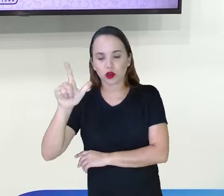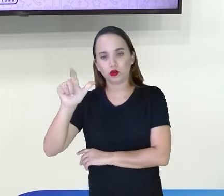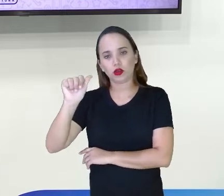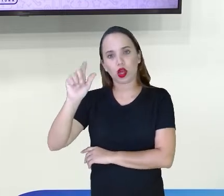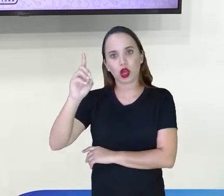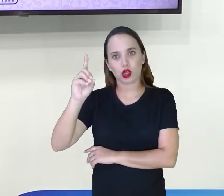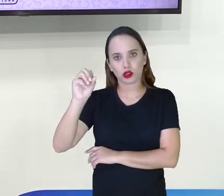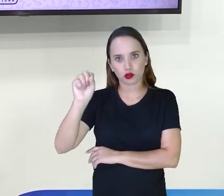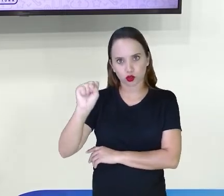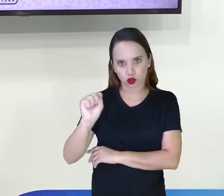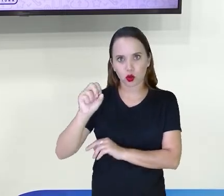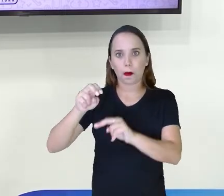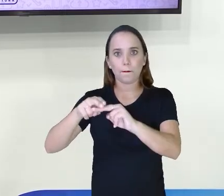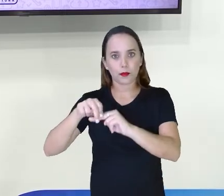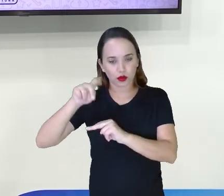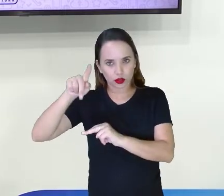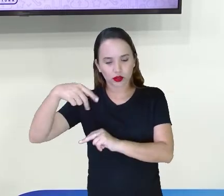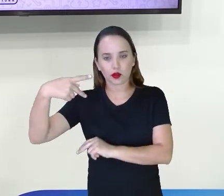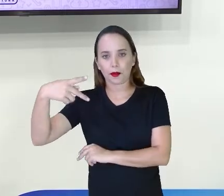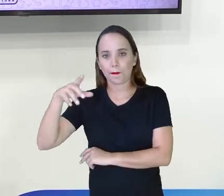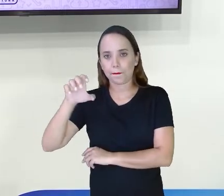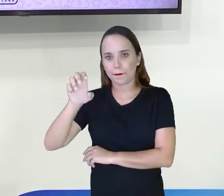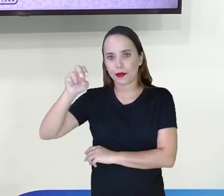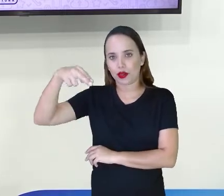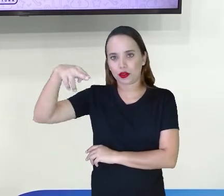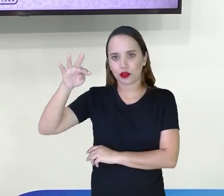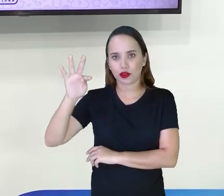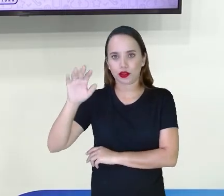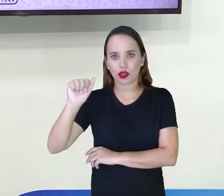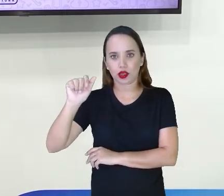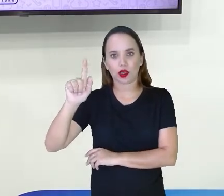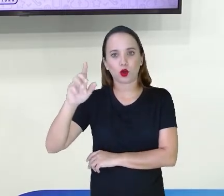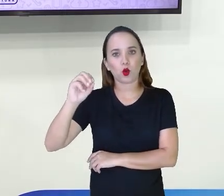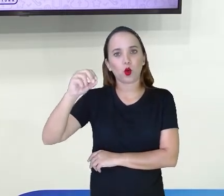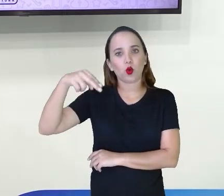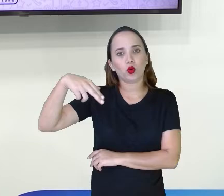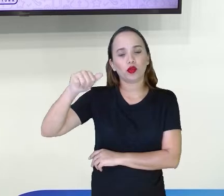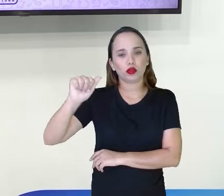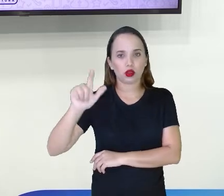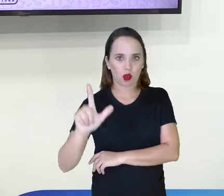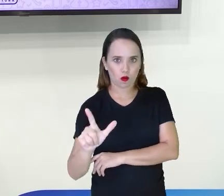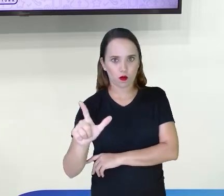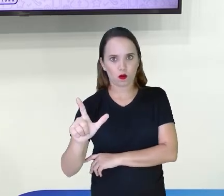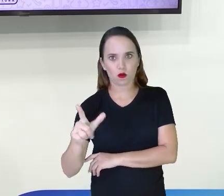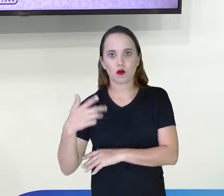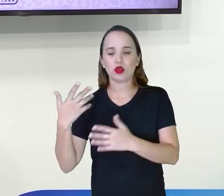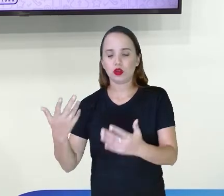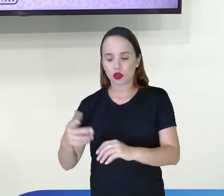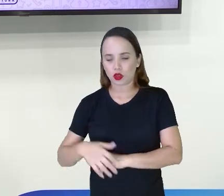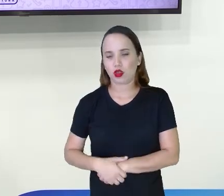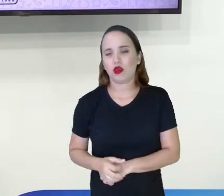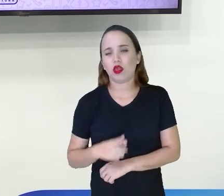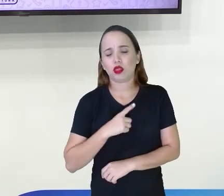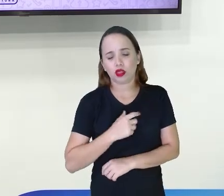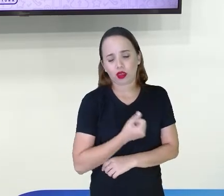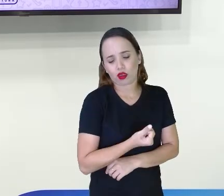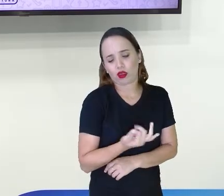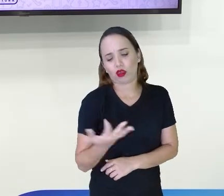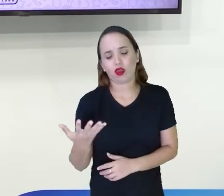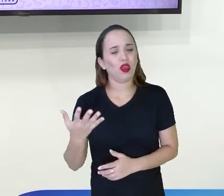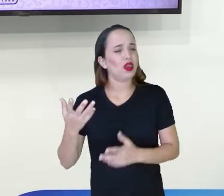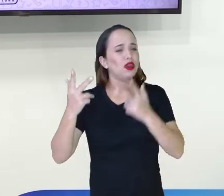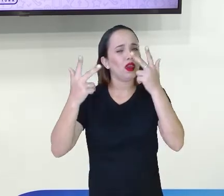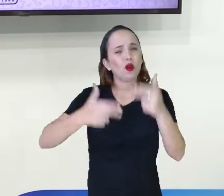Por isso, pirâmide de base pentagonal. E a contagem acontece da forma que eu fiz